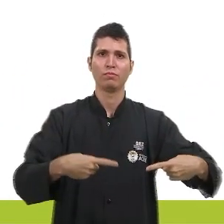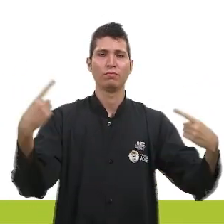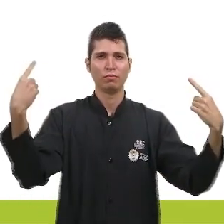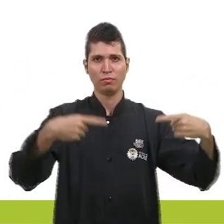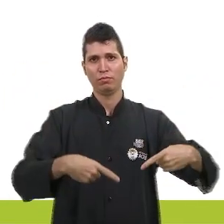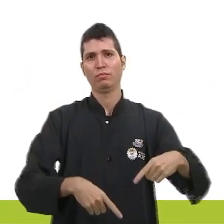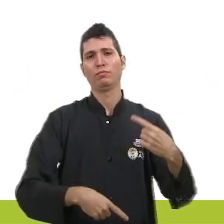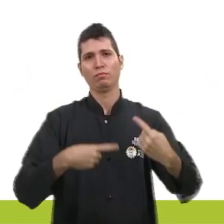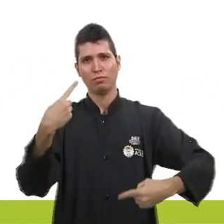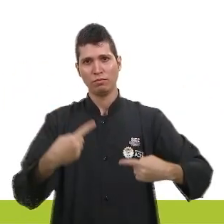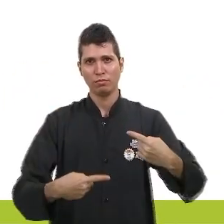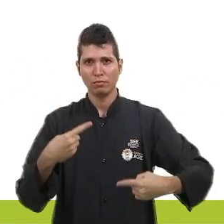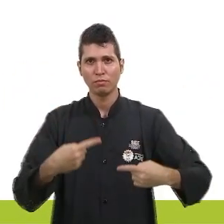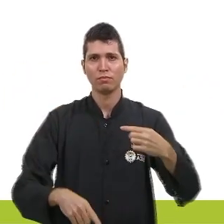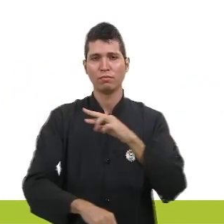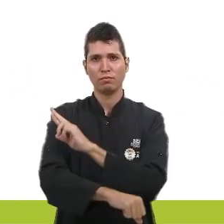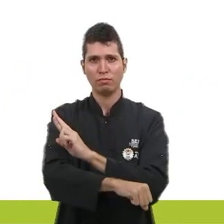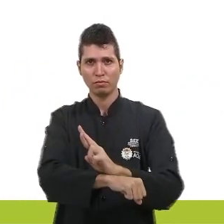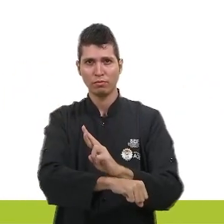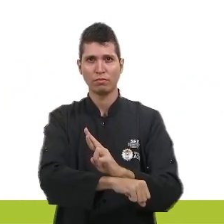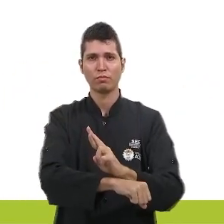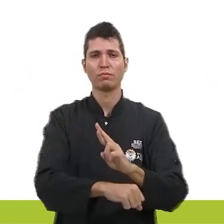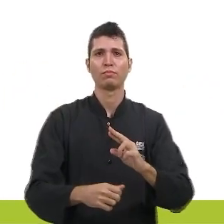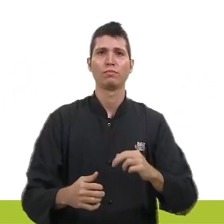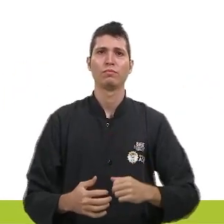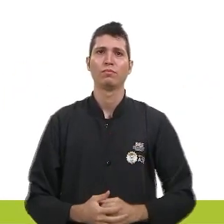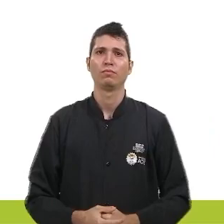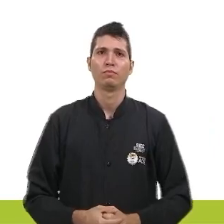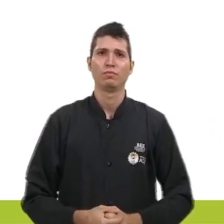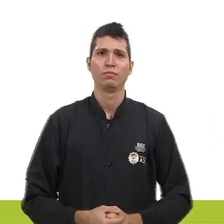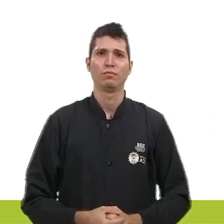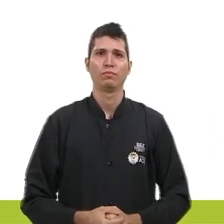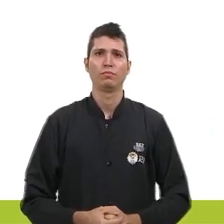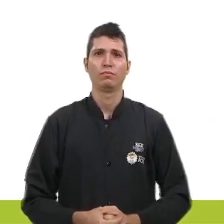religiosas. E aí, galera,